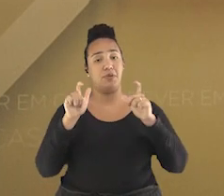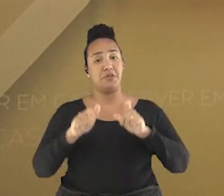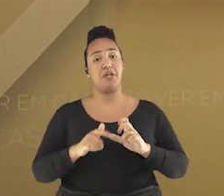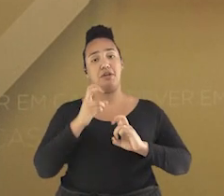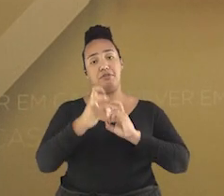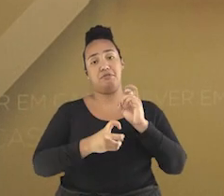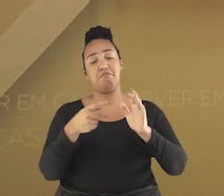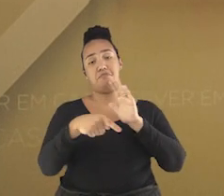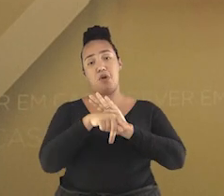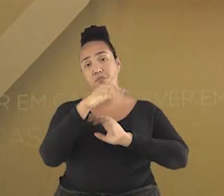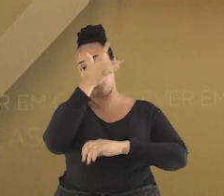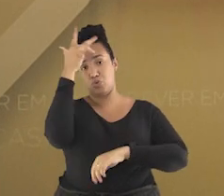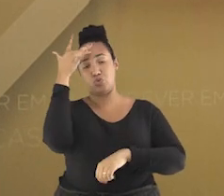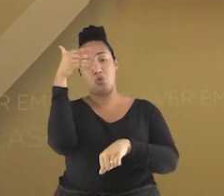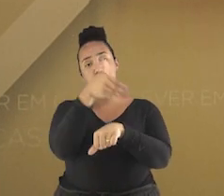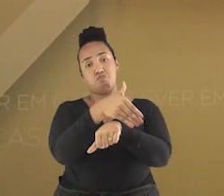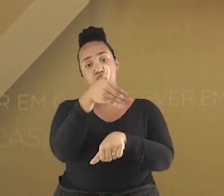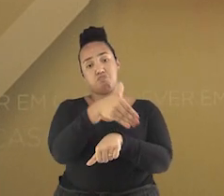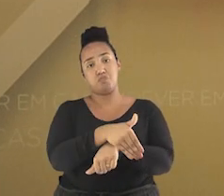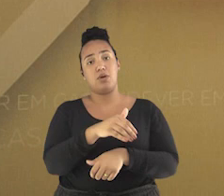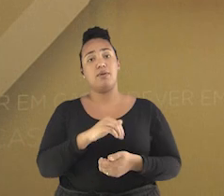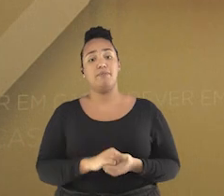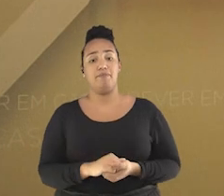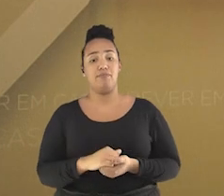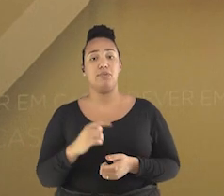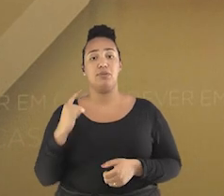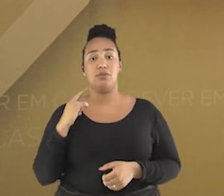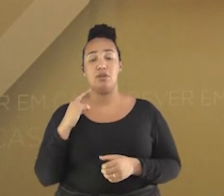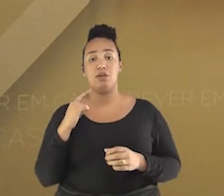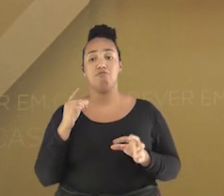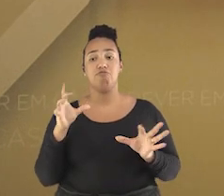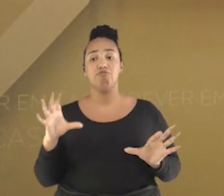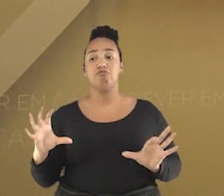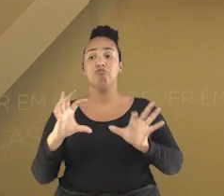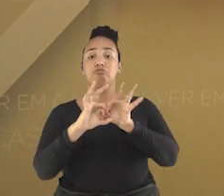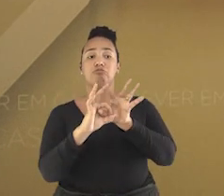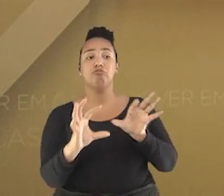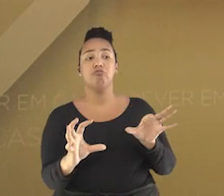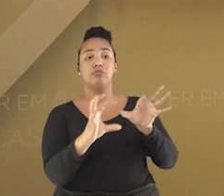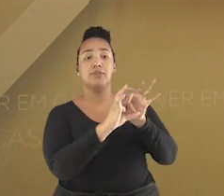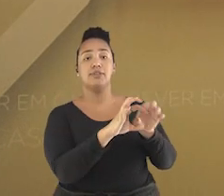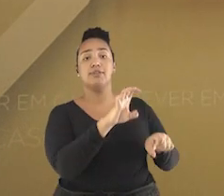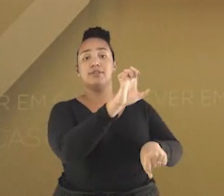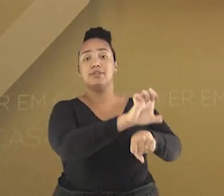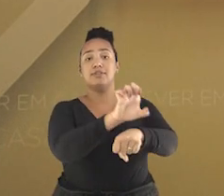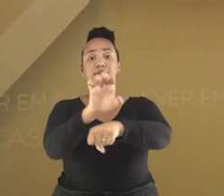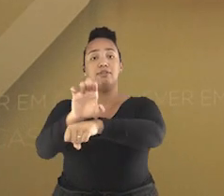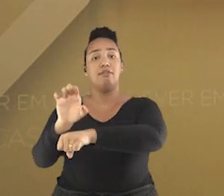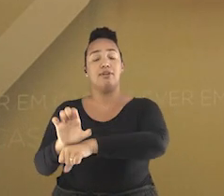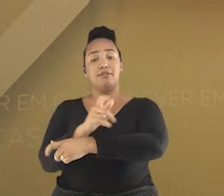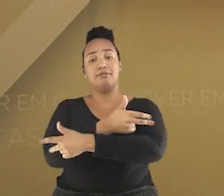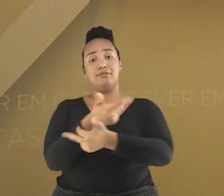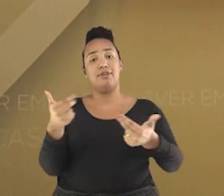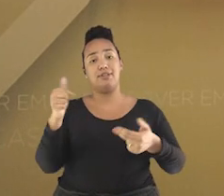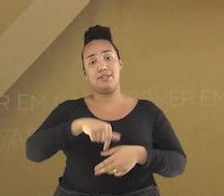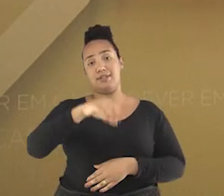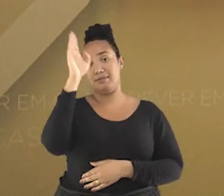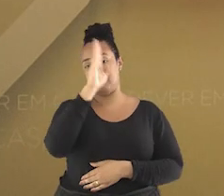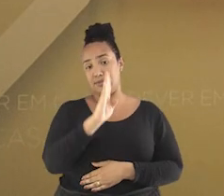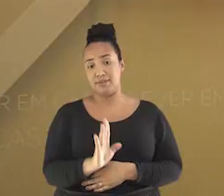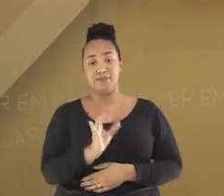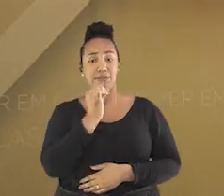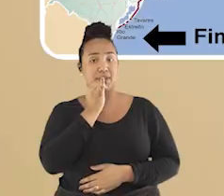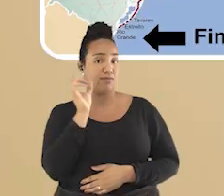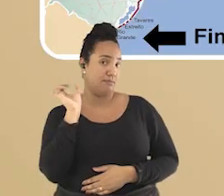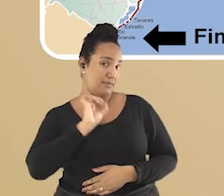de passageiros e é ligada a linhas ferroviárias de outros estados e cidades do Brasil, como